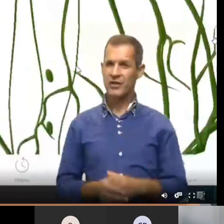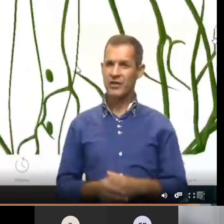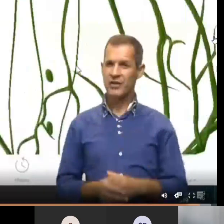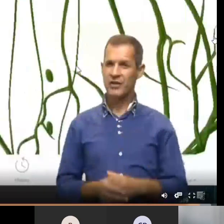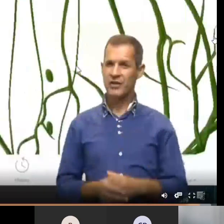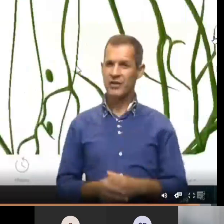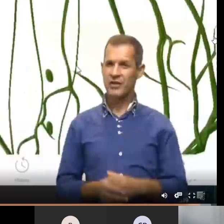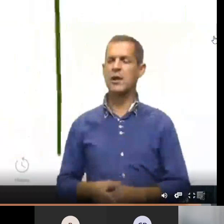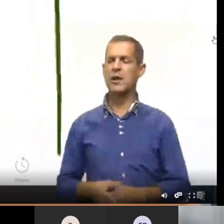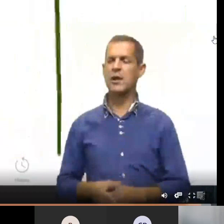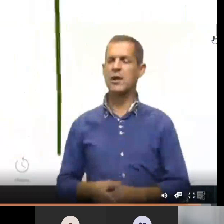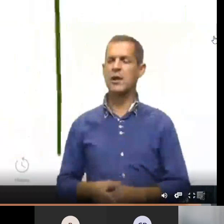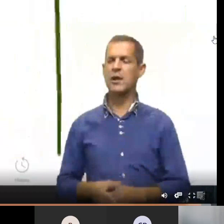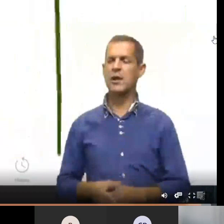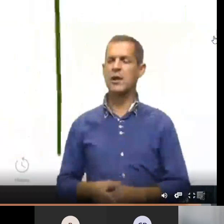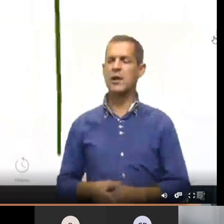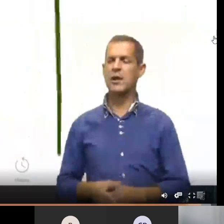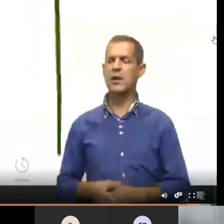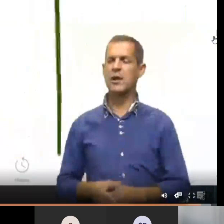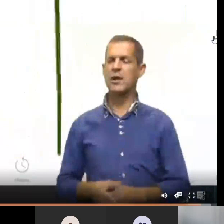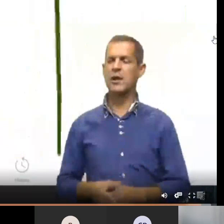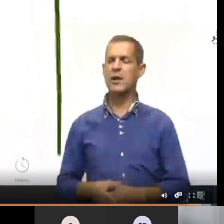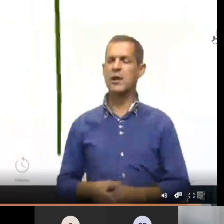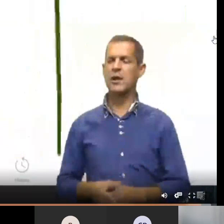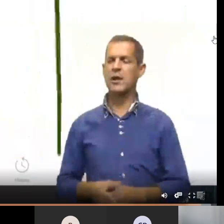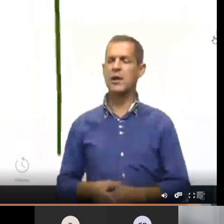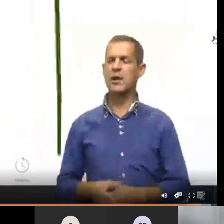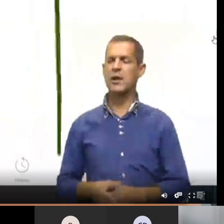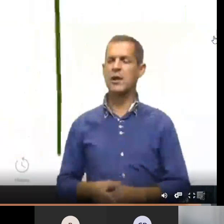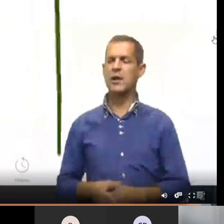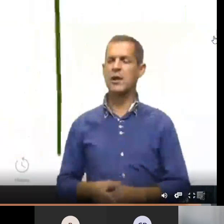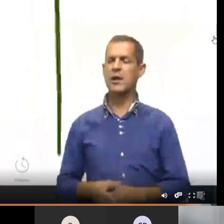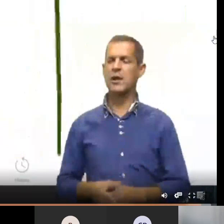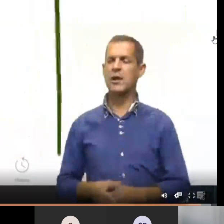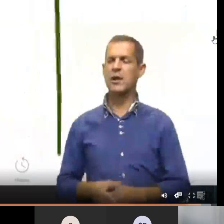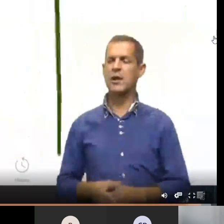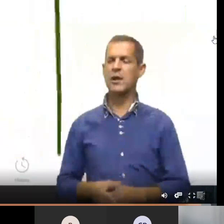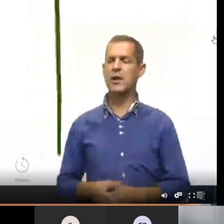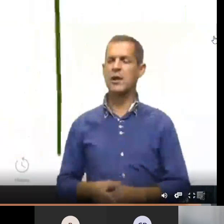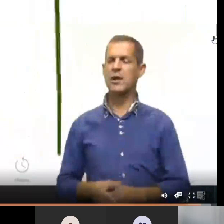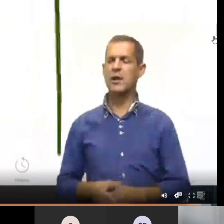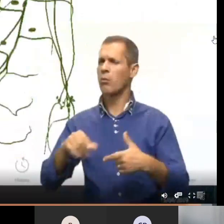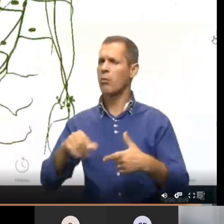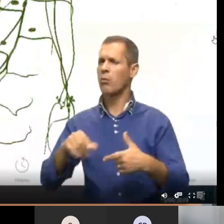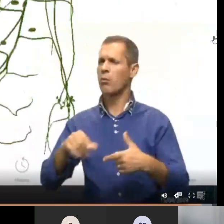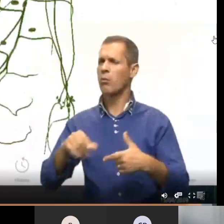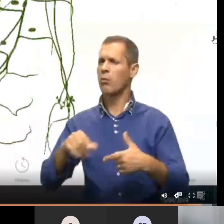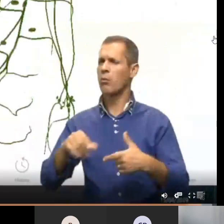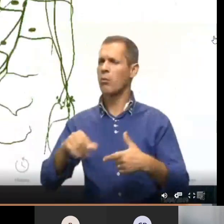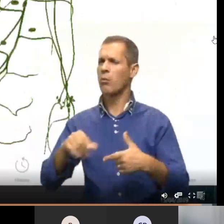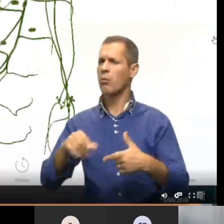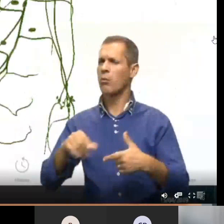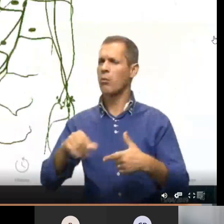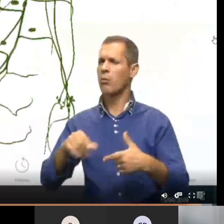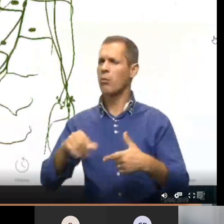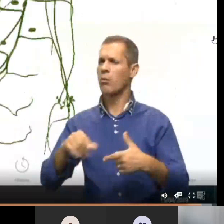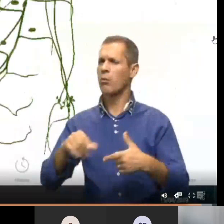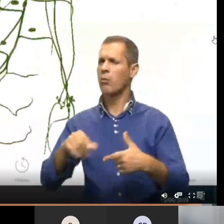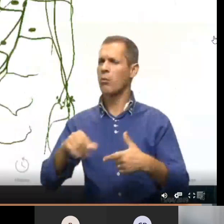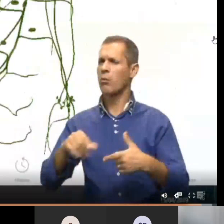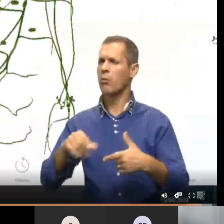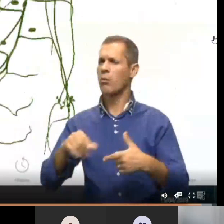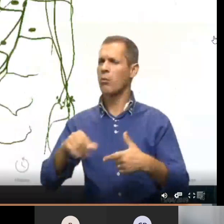baço possui uma reserva de sangue em casos de emergência, né? Caso você tenha uma perca considerada bem